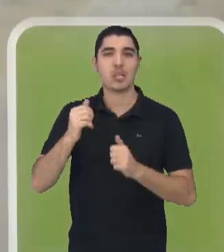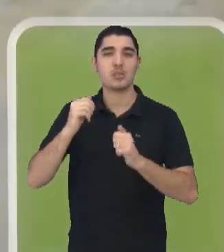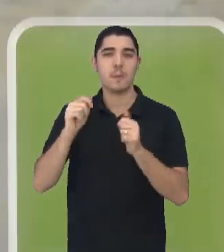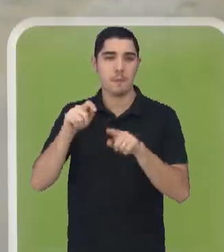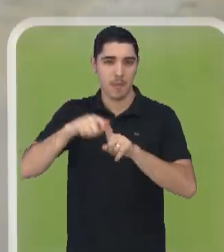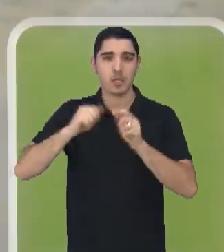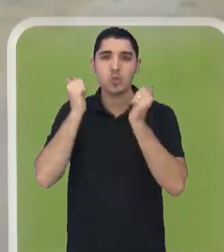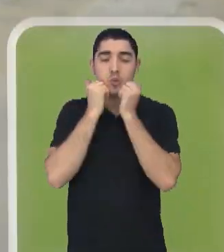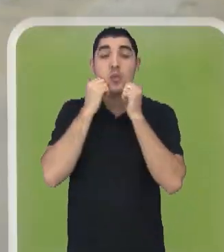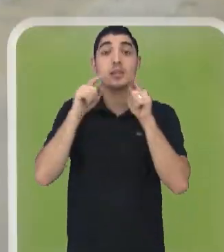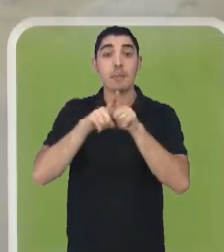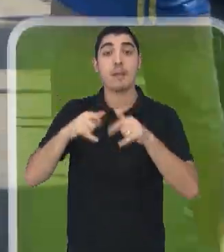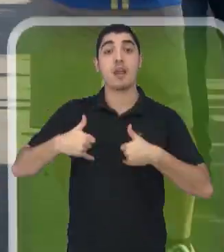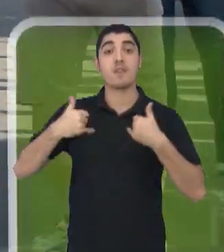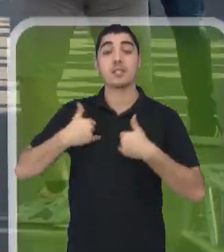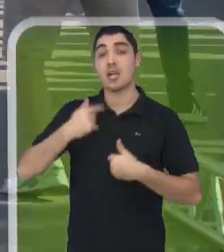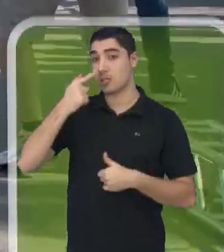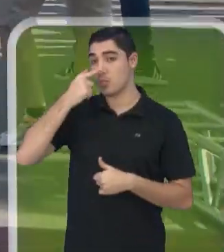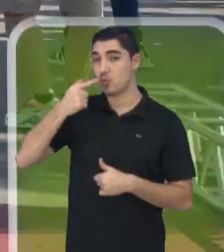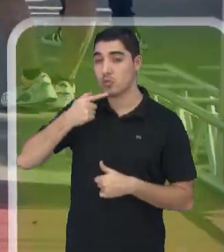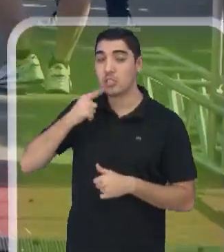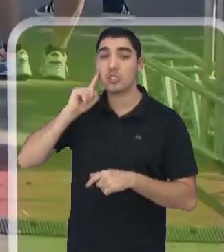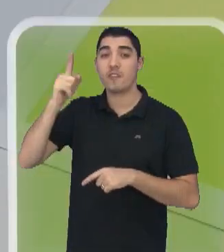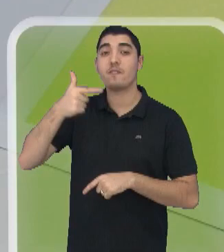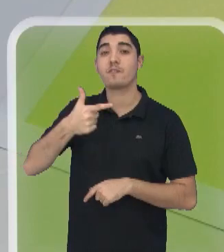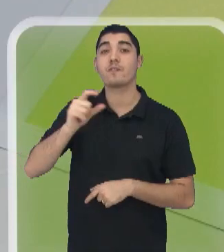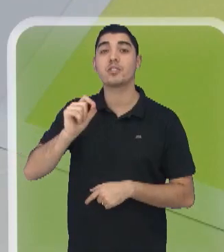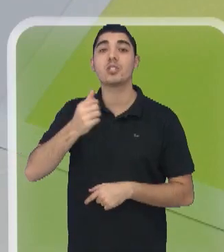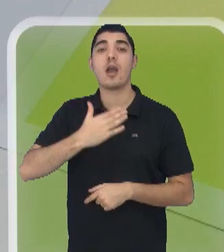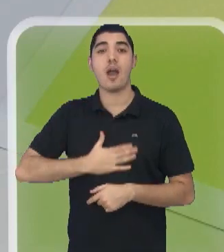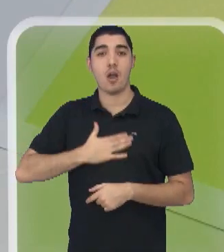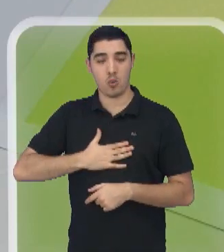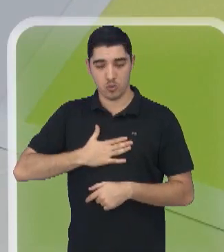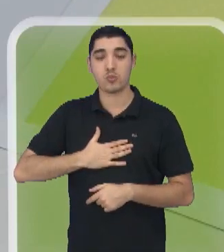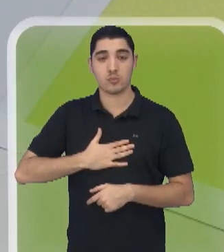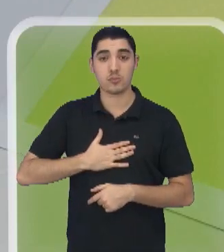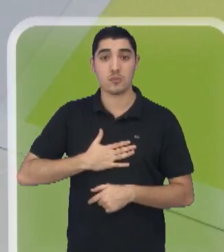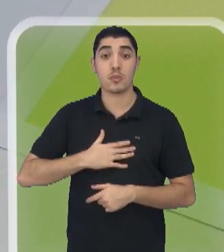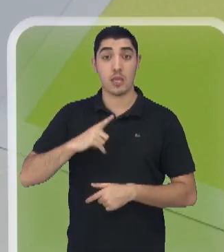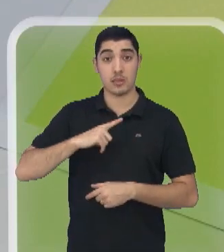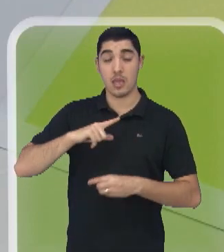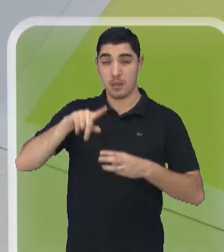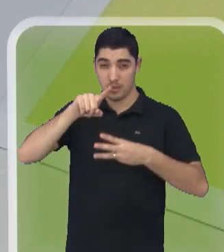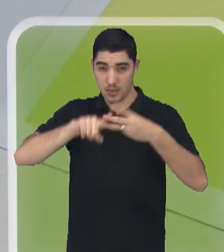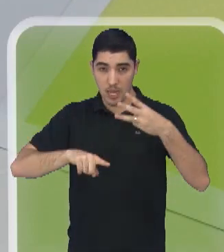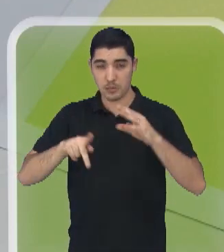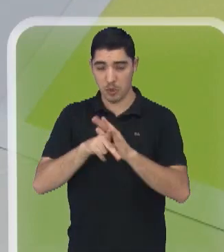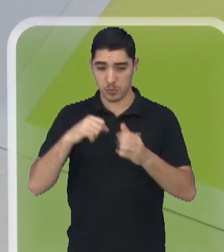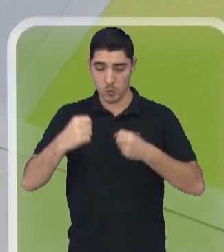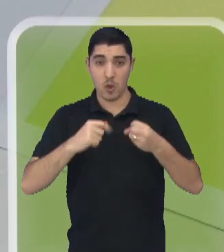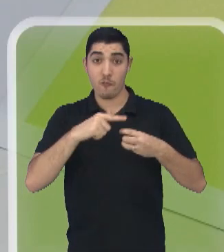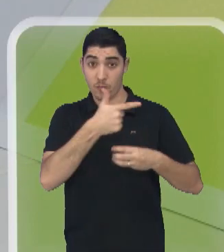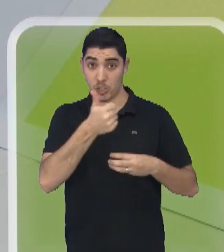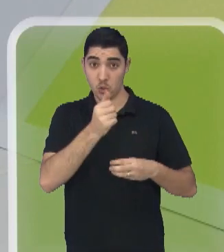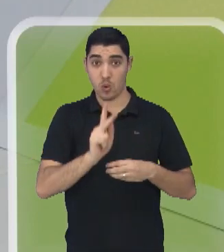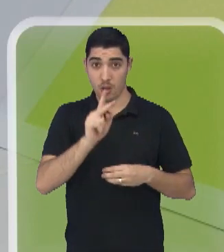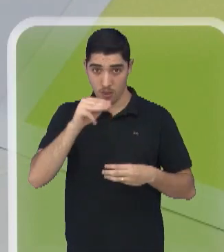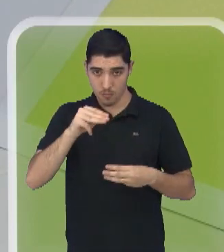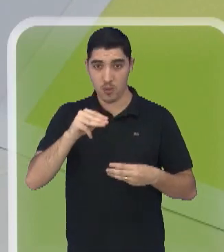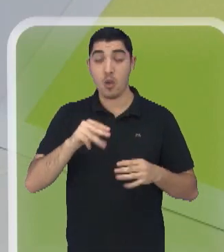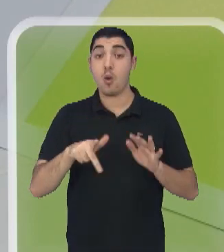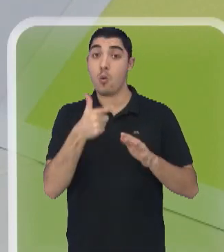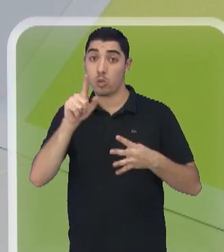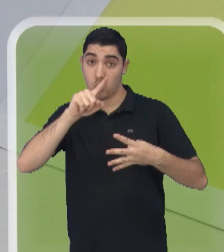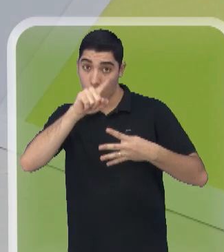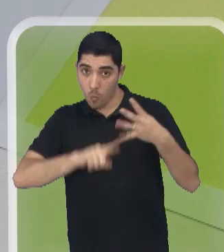Aniversário de Eugênio de Melo em 20 de agosto. O calendário prevê 3 meia-maratonas que são de 21 quilômetros, 4 provas com percurso